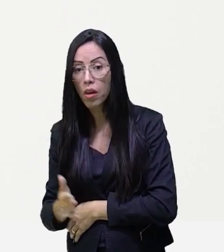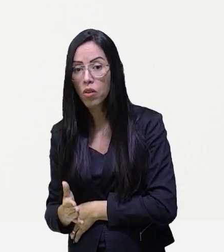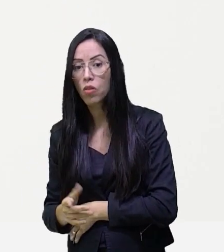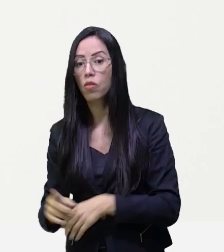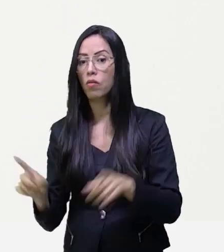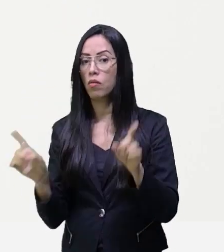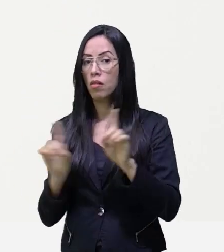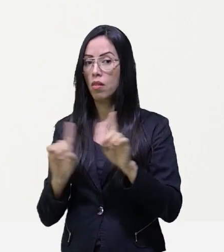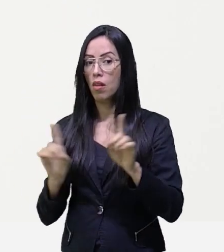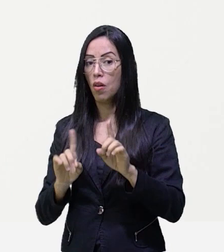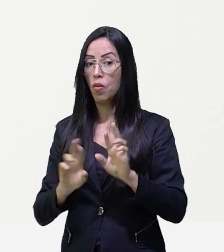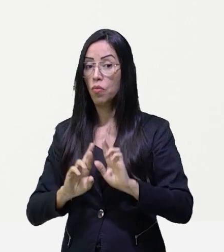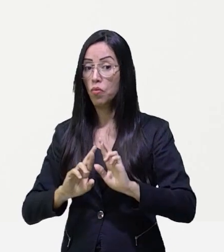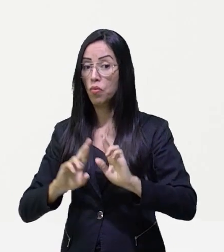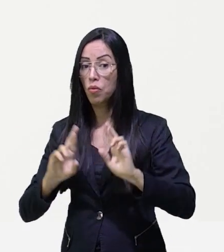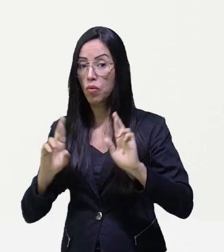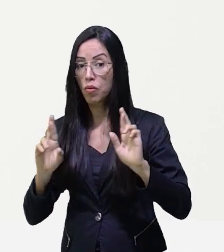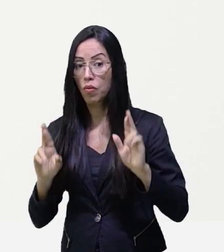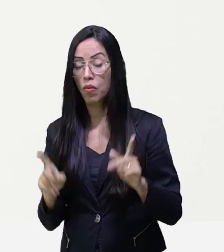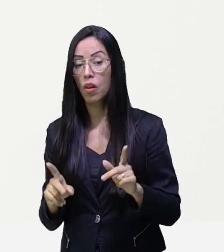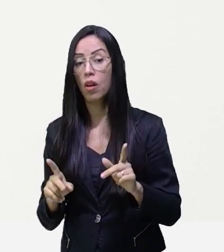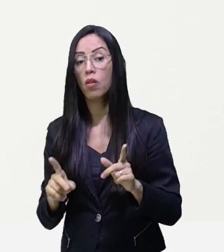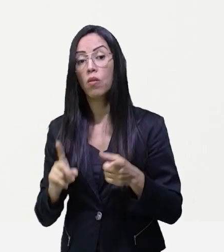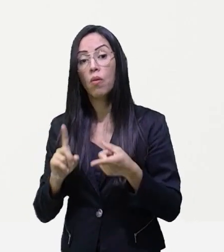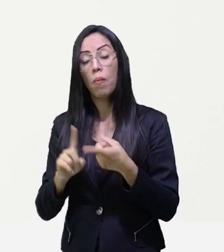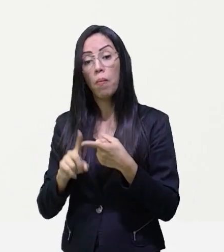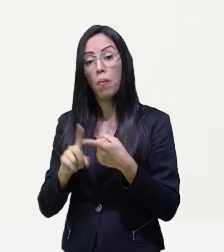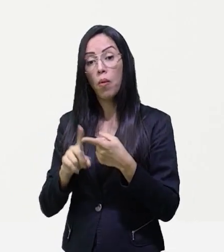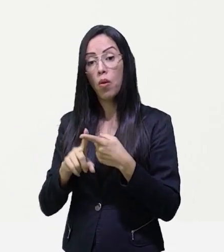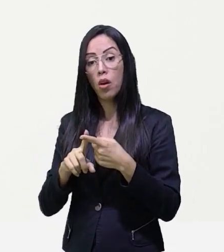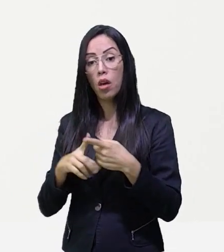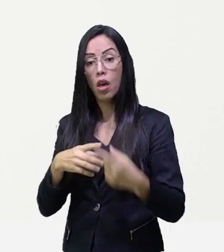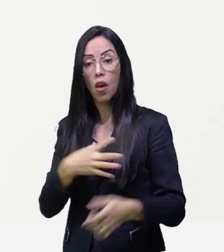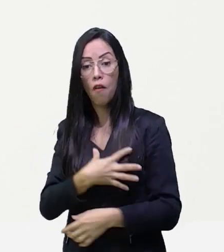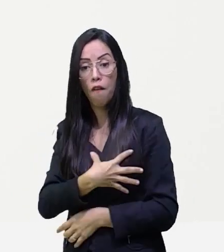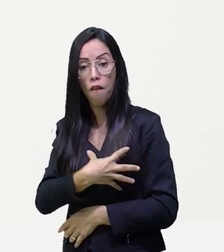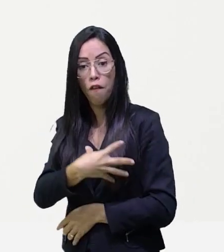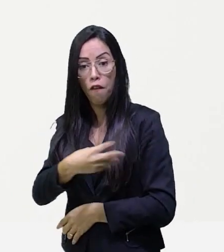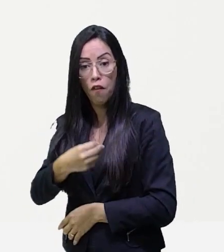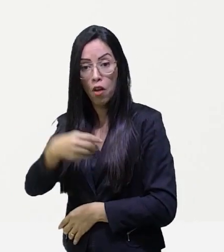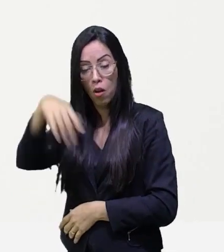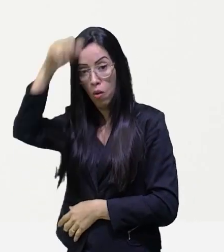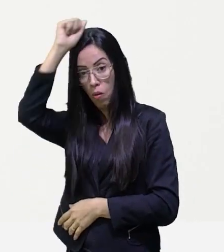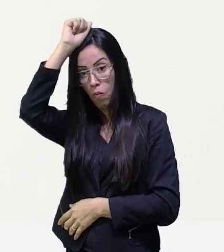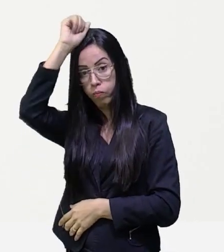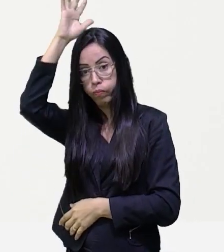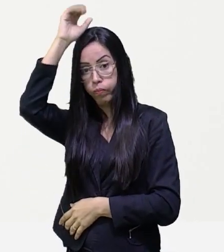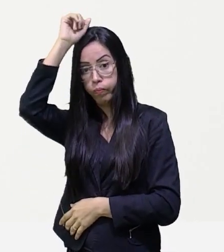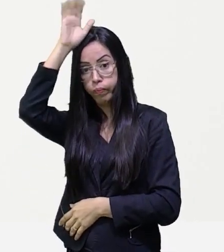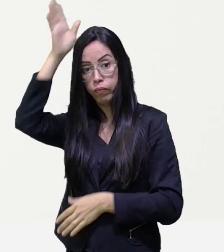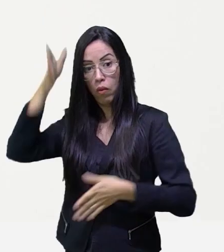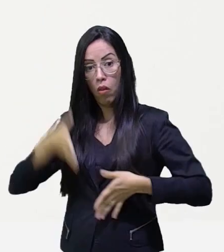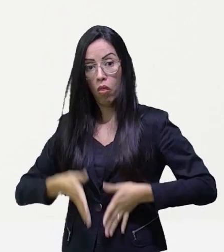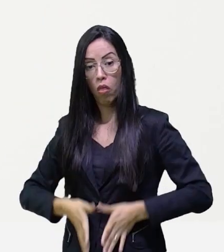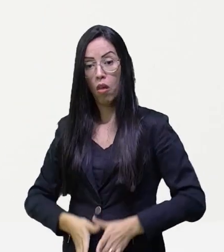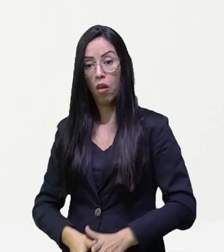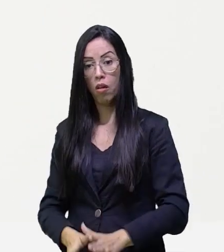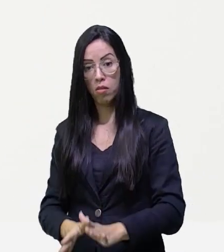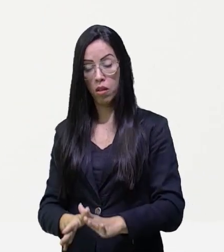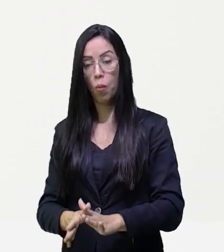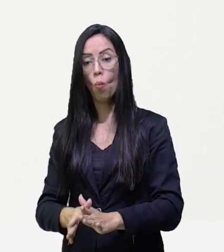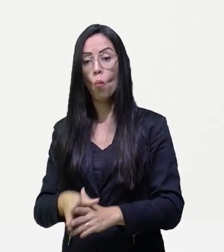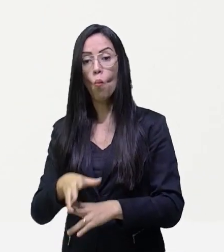Mamíferos marinhos, pois nascem da barriga da mãe e mamam quando filhotes.